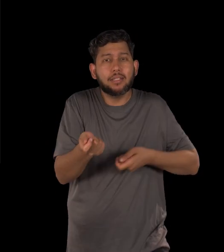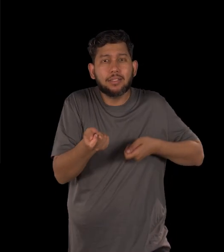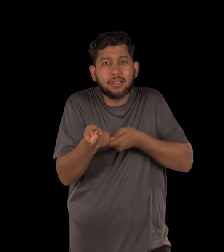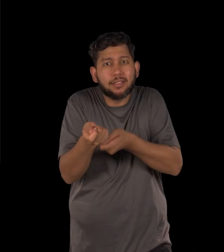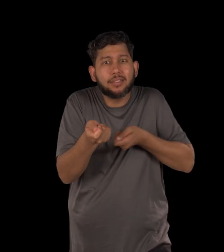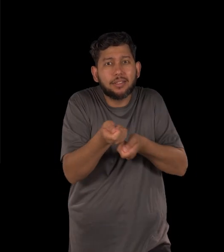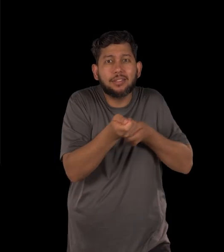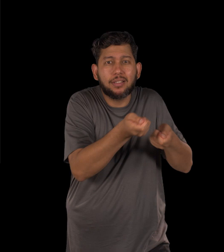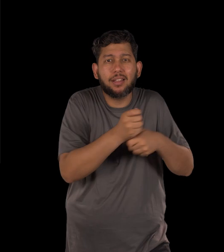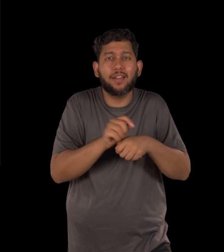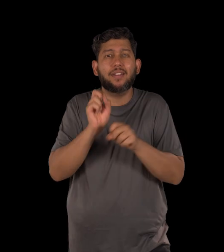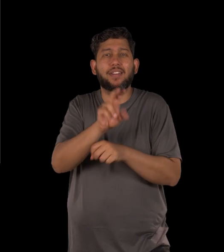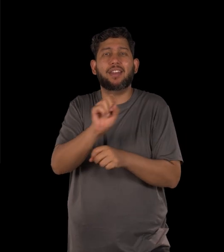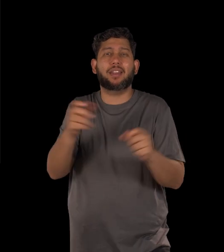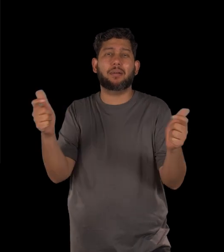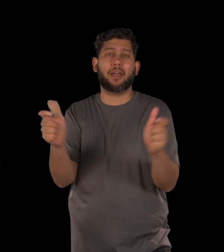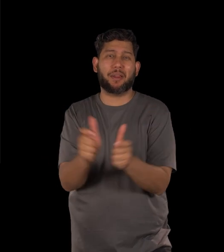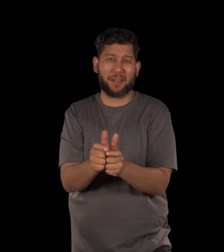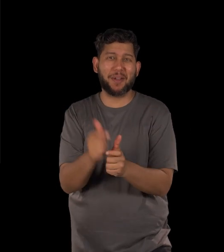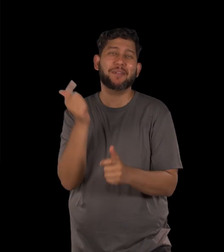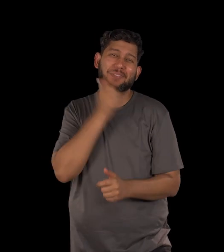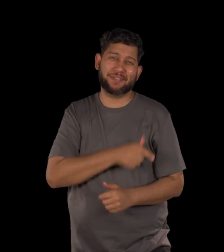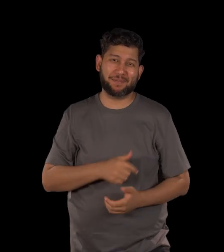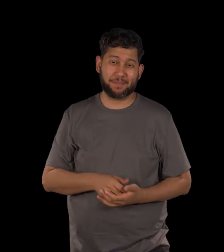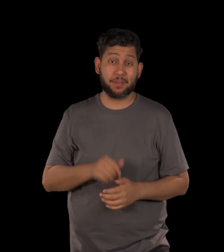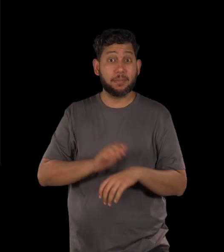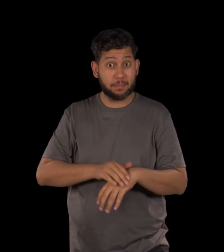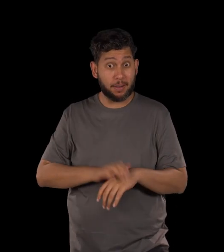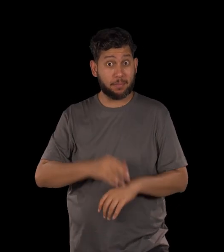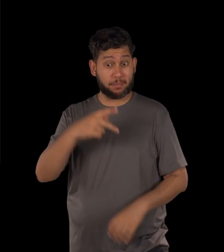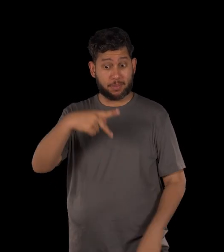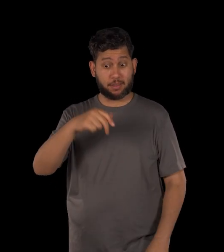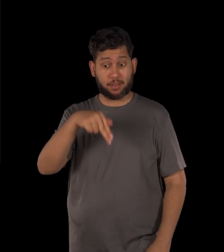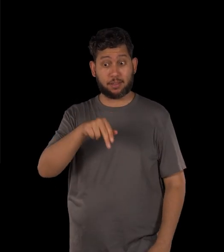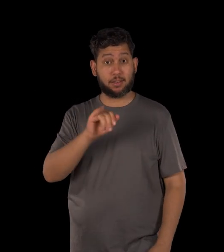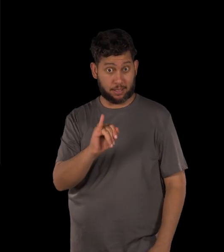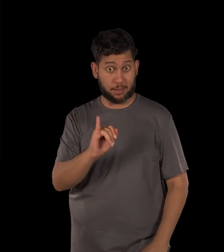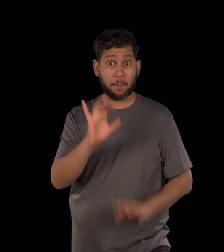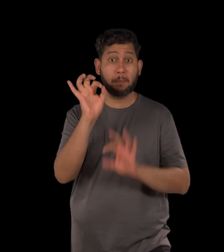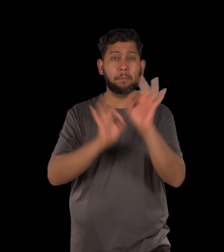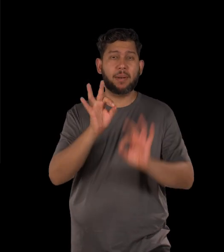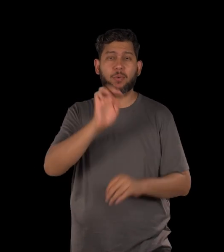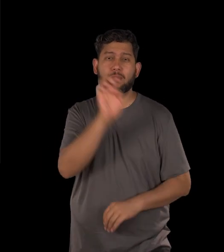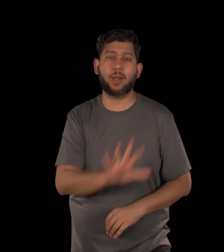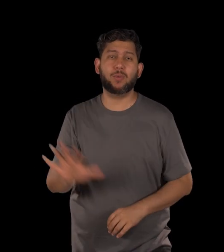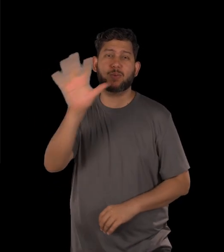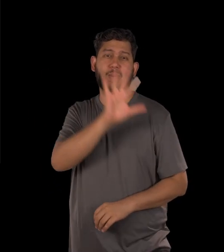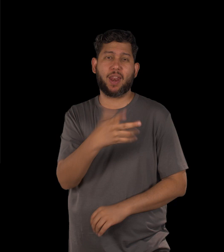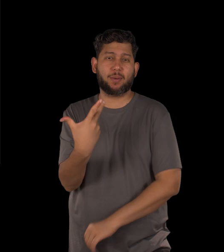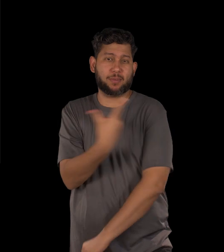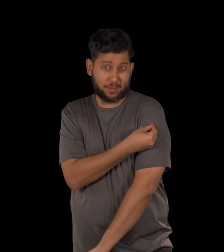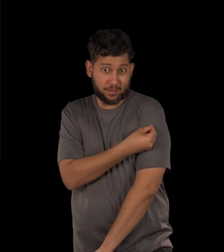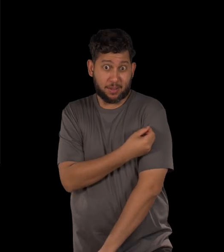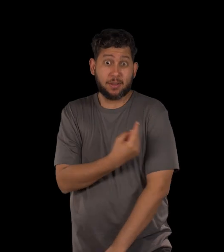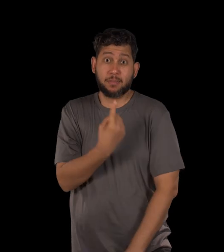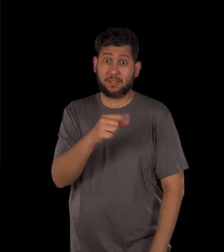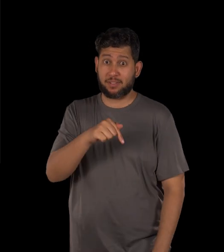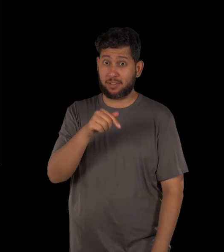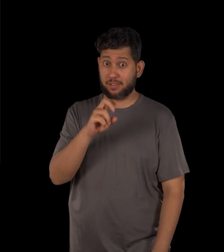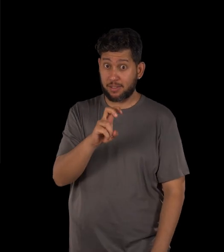da implantação do Plano Nacional de Imunizações, o PNI, em 1975,